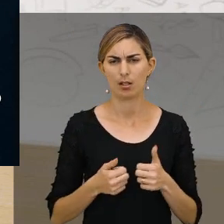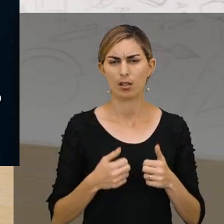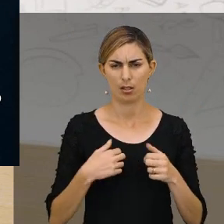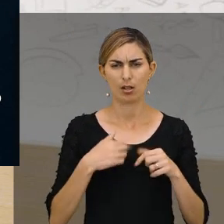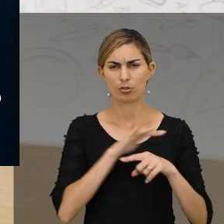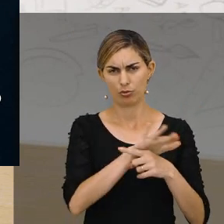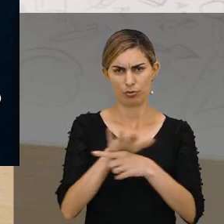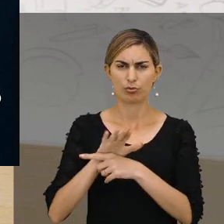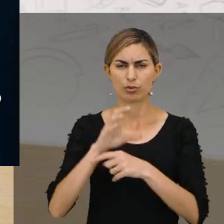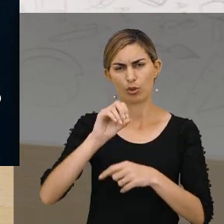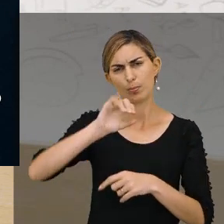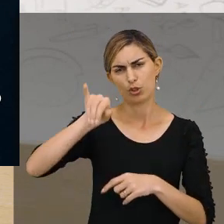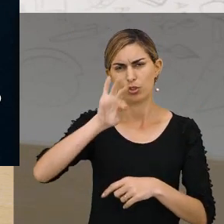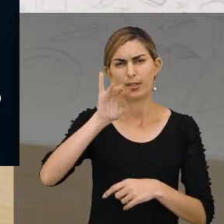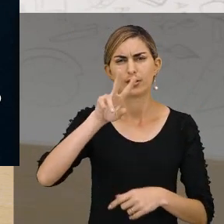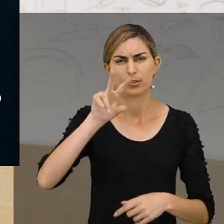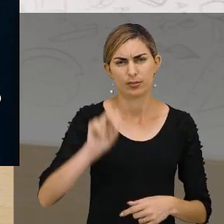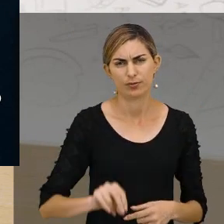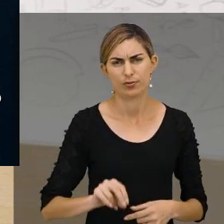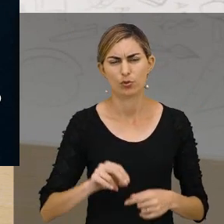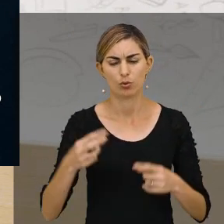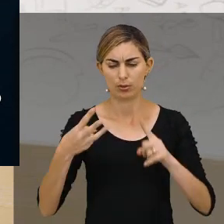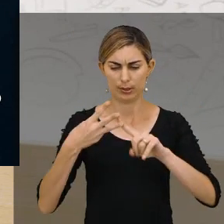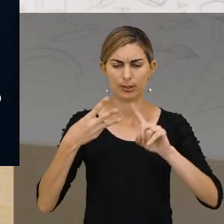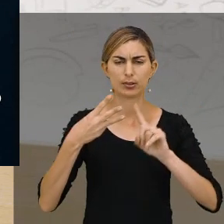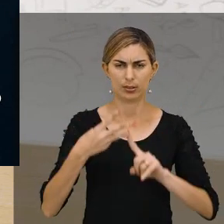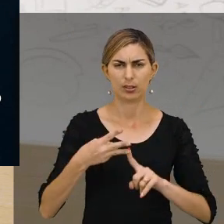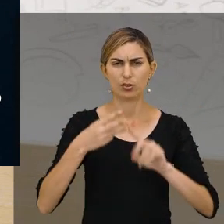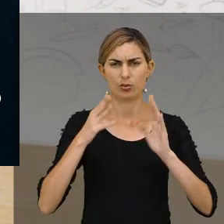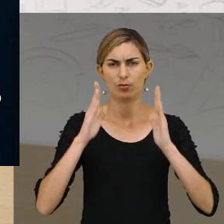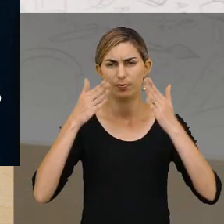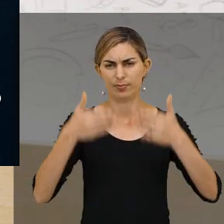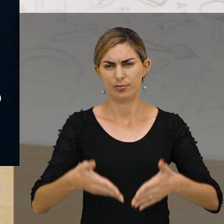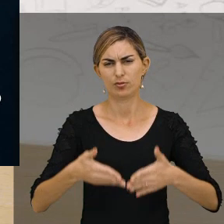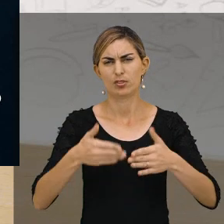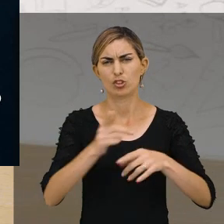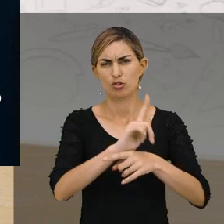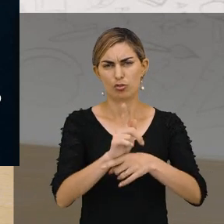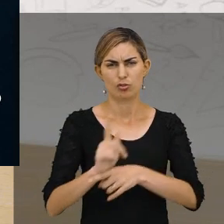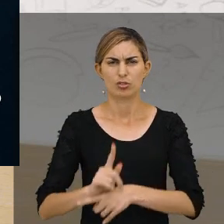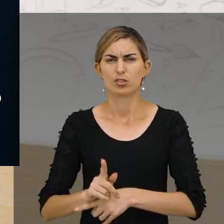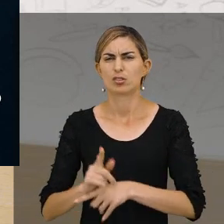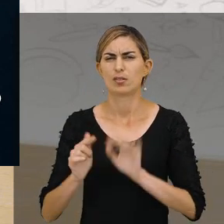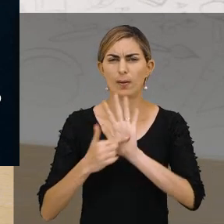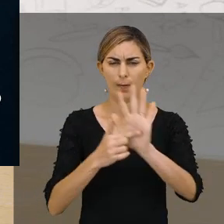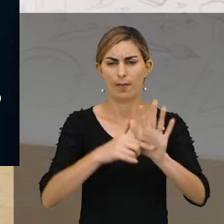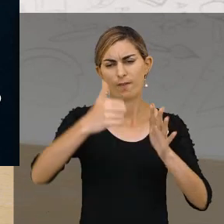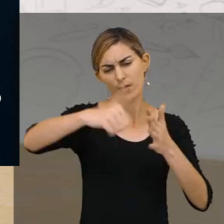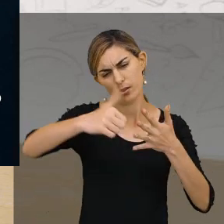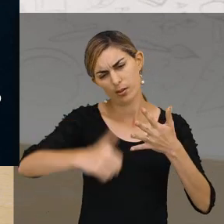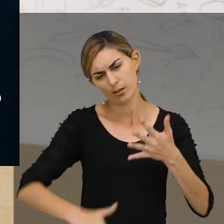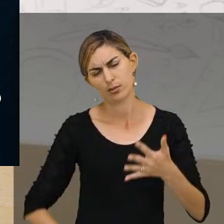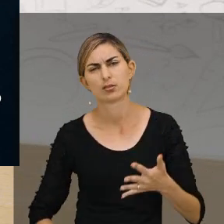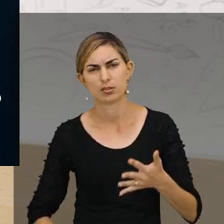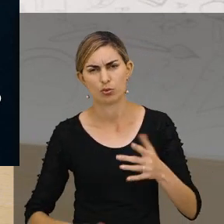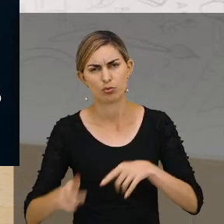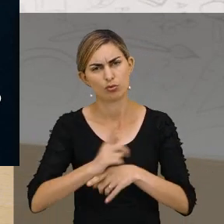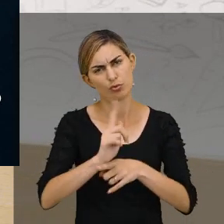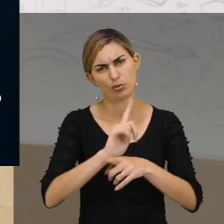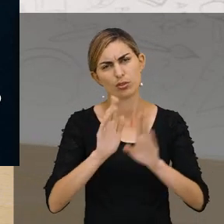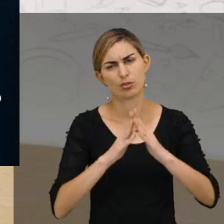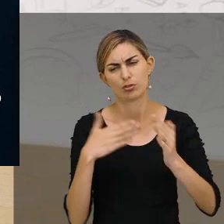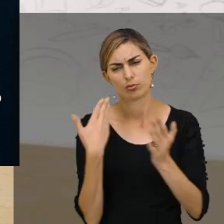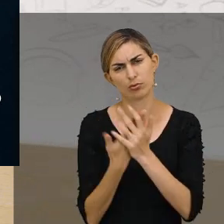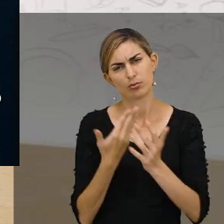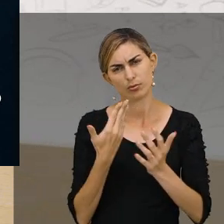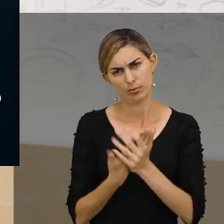ela vai servir para esse objetivo. Então, o terceiro objetivo é gerar indicadores de avaliação, inclusive da